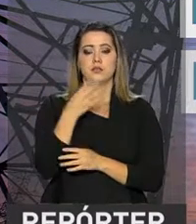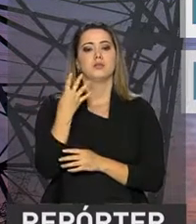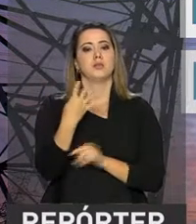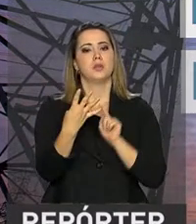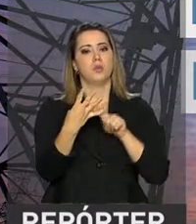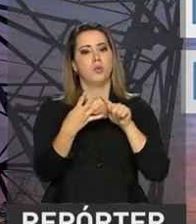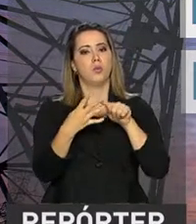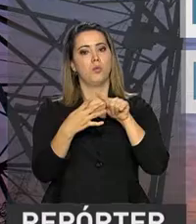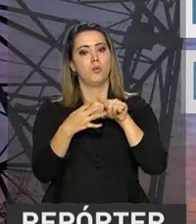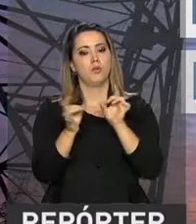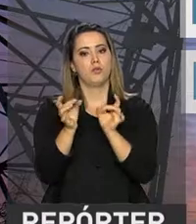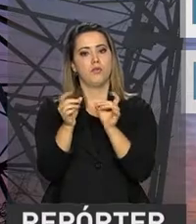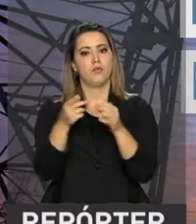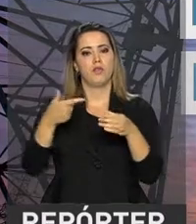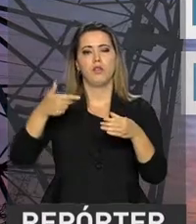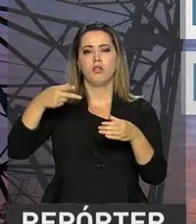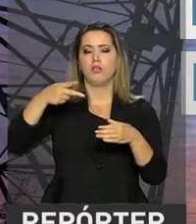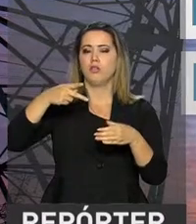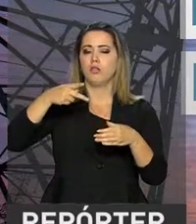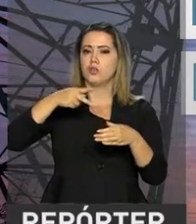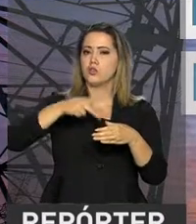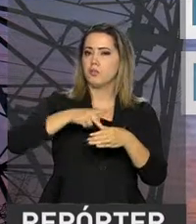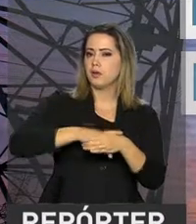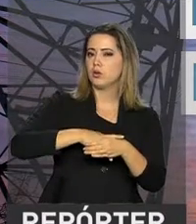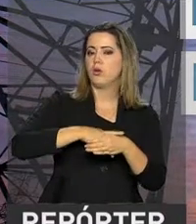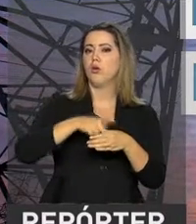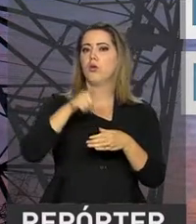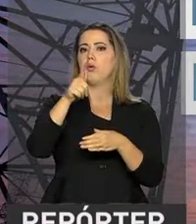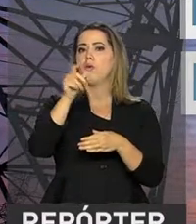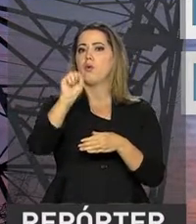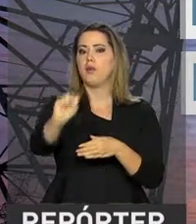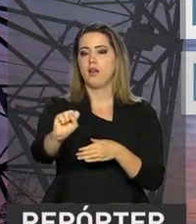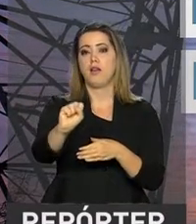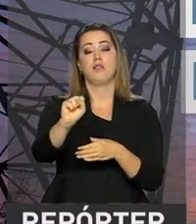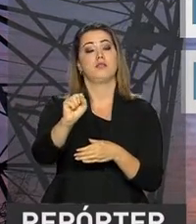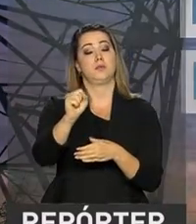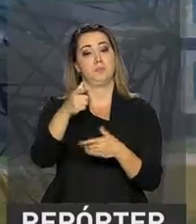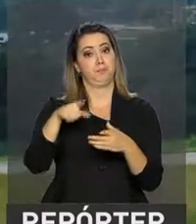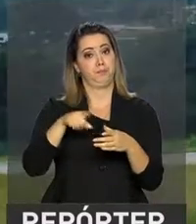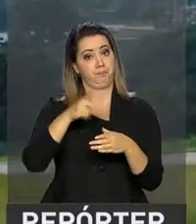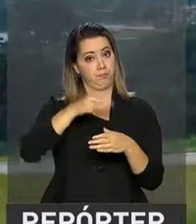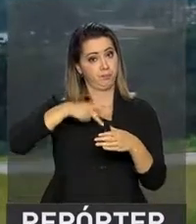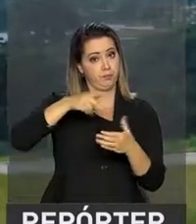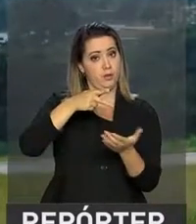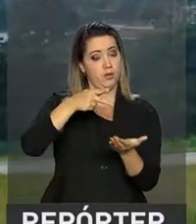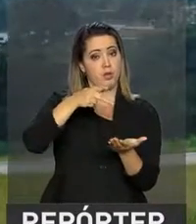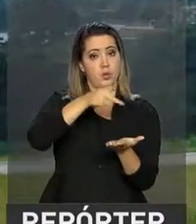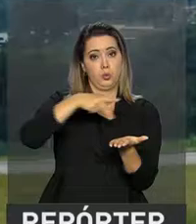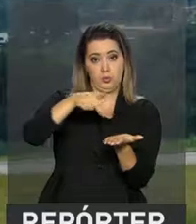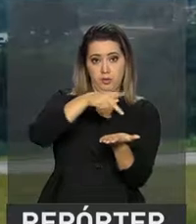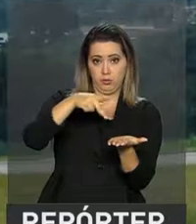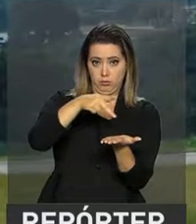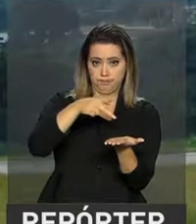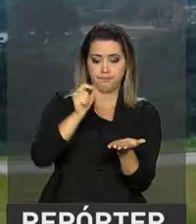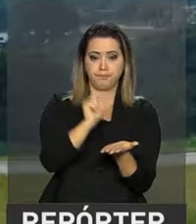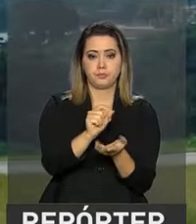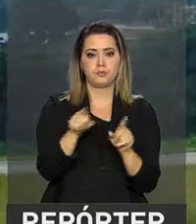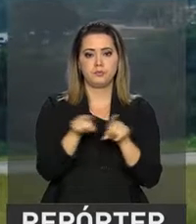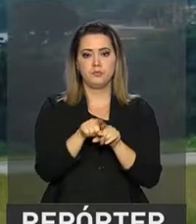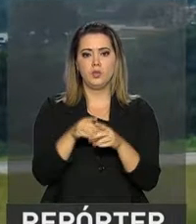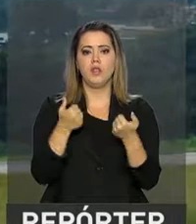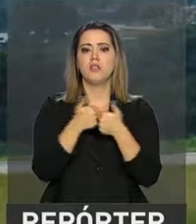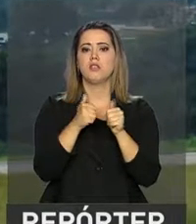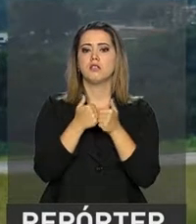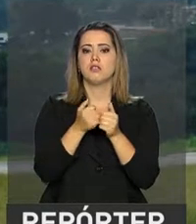de licitações de petróleo e gás no pré sal em campos terrestres no setor de transportes o governo vai ressuscitar